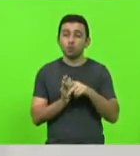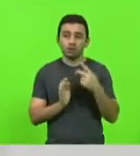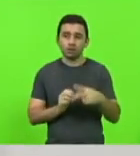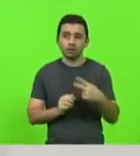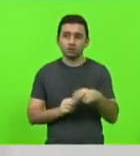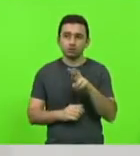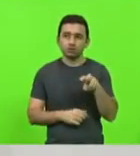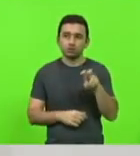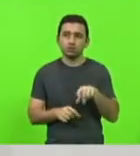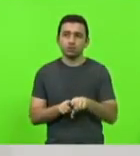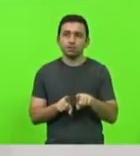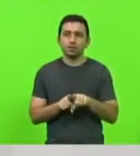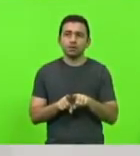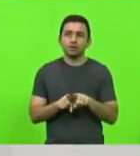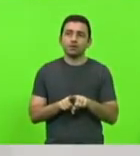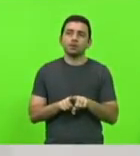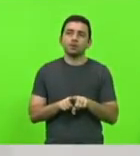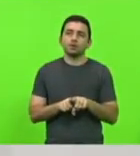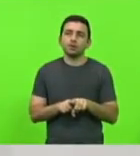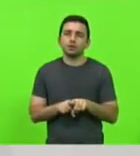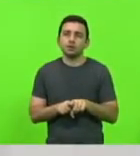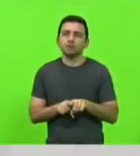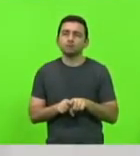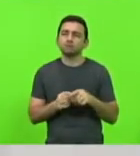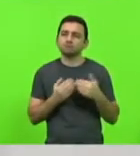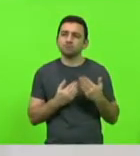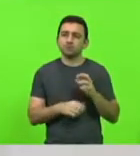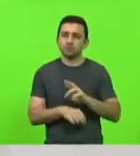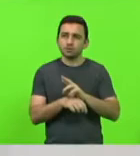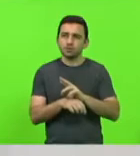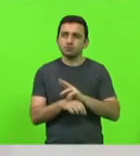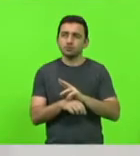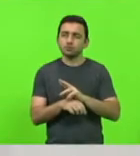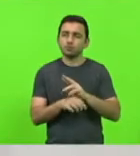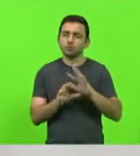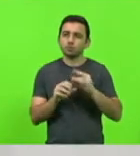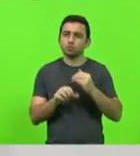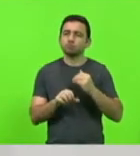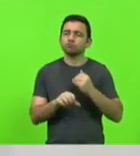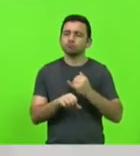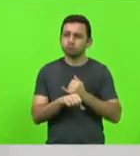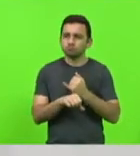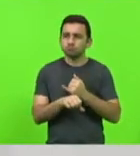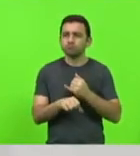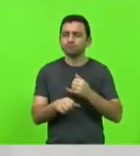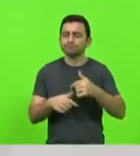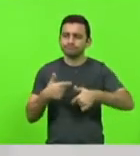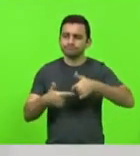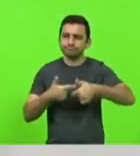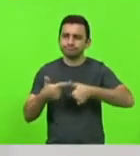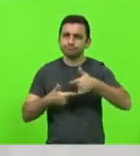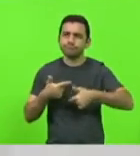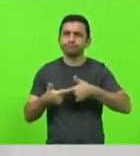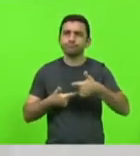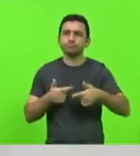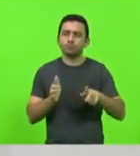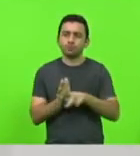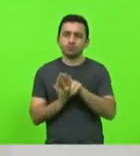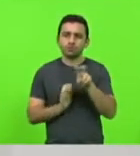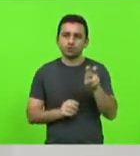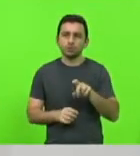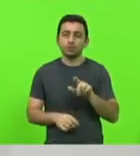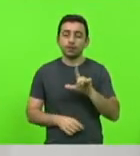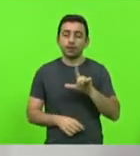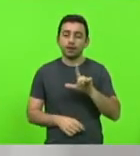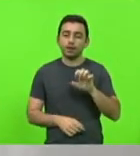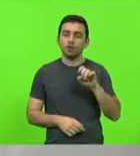Companheiro Lenoir Checker, representando o Sindicato dos Metalúrgicos de Xanxerê. Cumprimento aqui o companheiro Lael